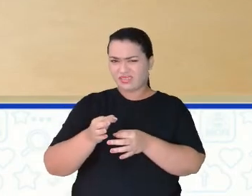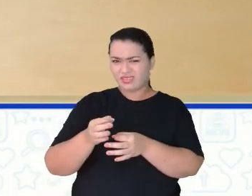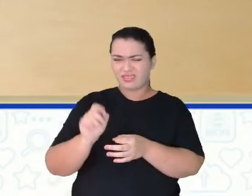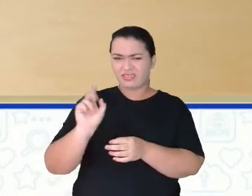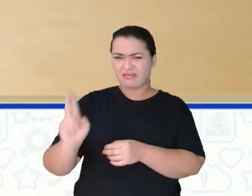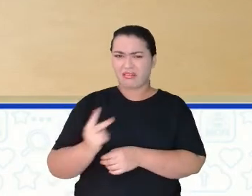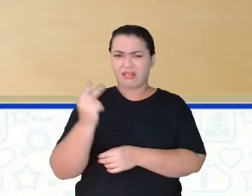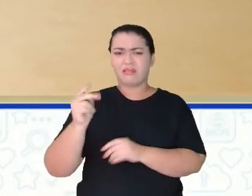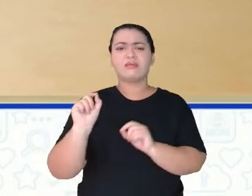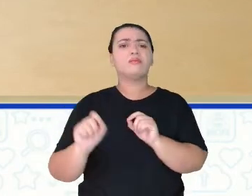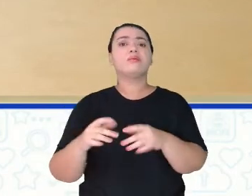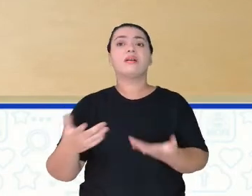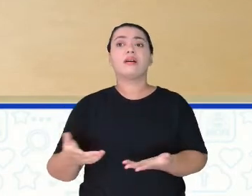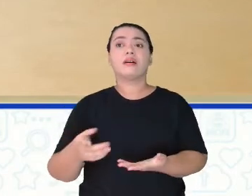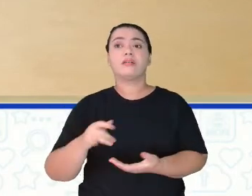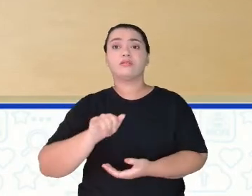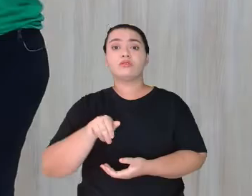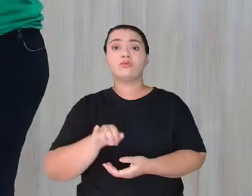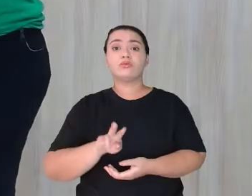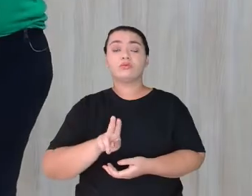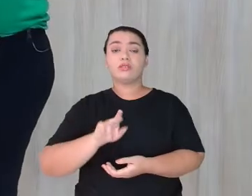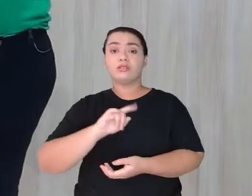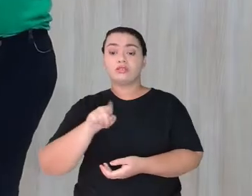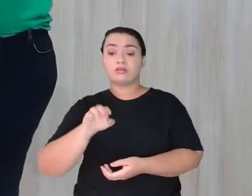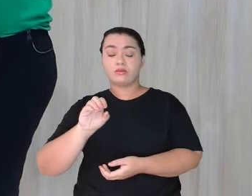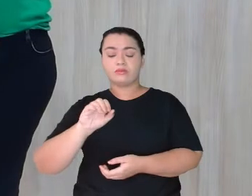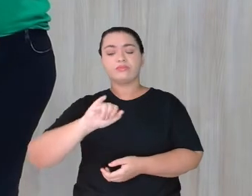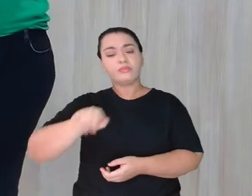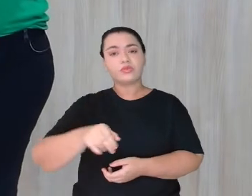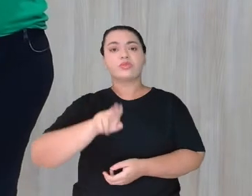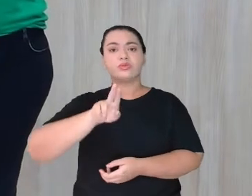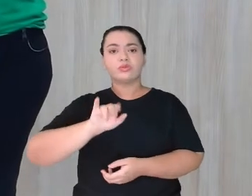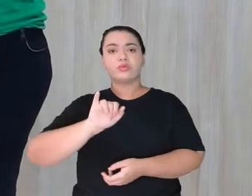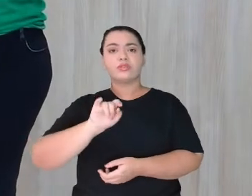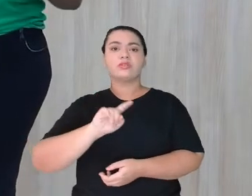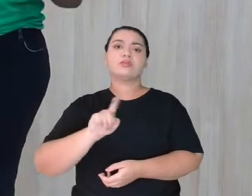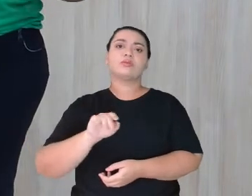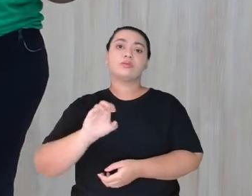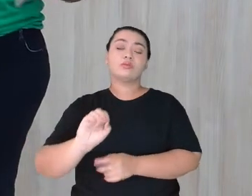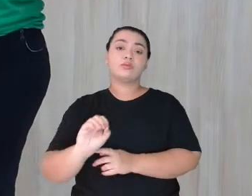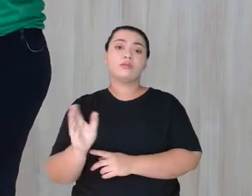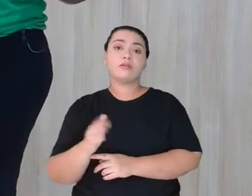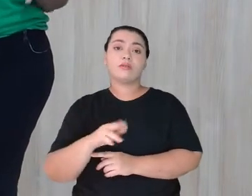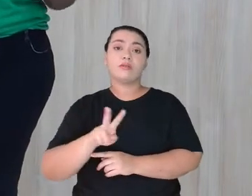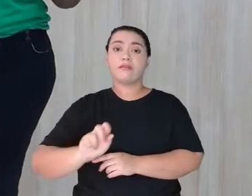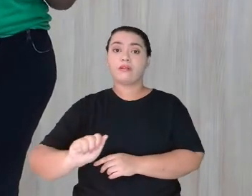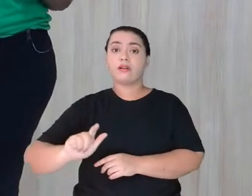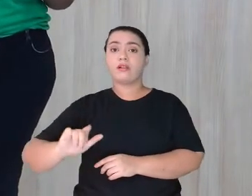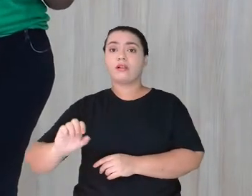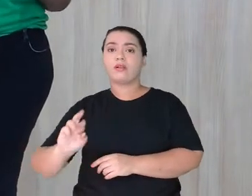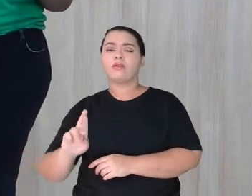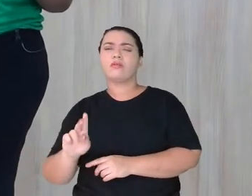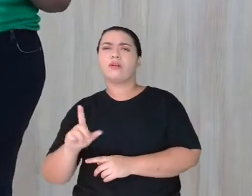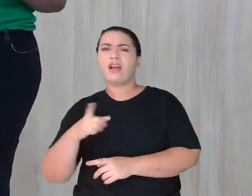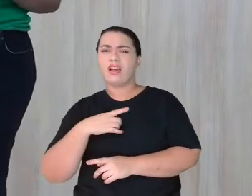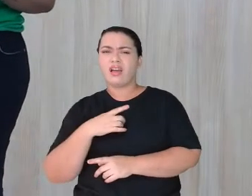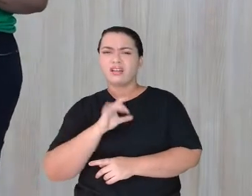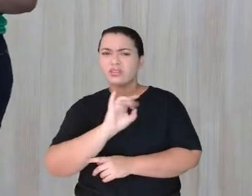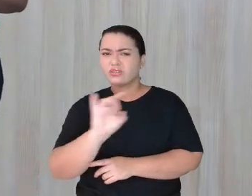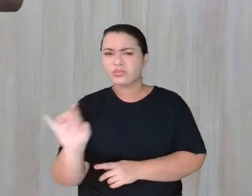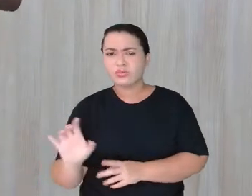dizer o que é juízo de valor? Será que é uma coisa que todo mundo tem? Ou será que é uma coisa que ninguém tem e a gente tem que ir atrás? Vamos descobrir,